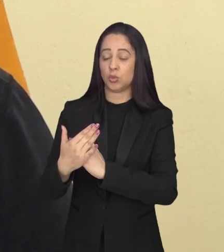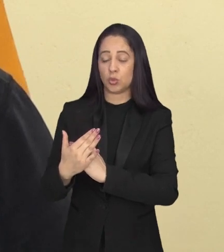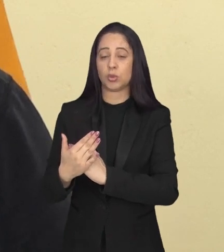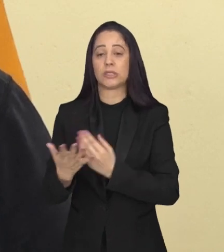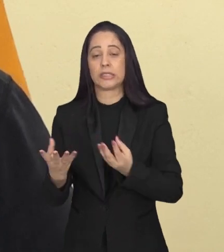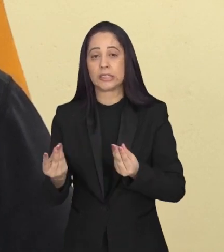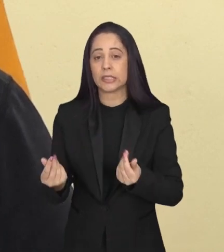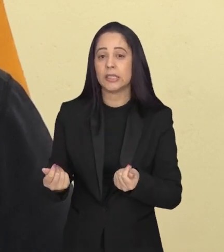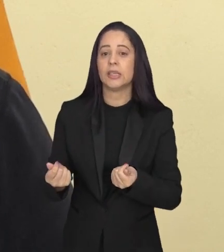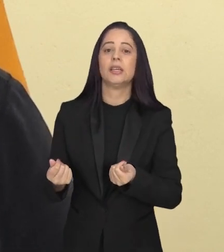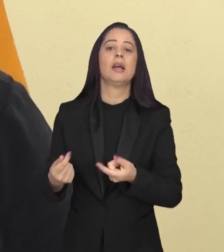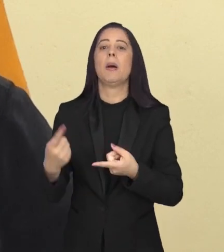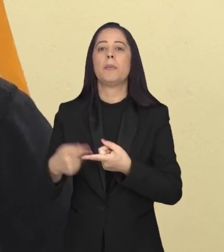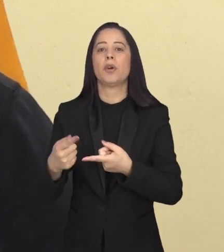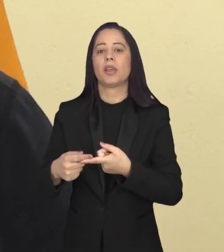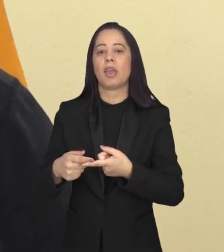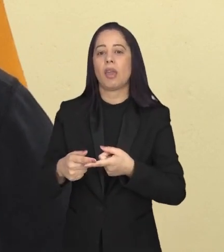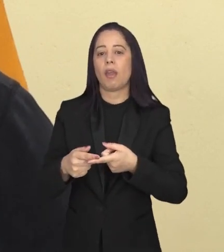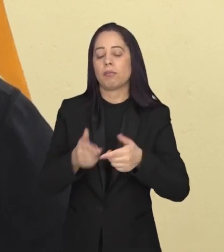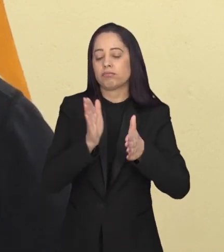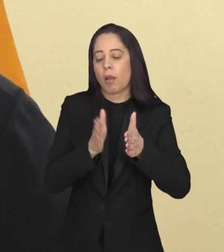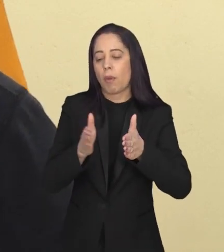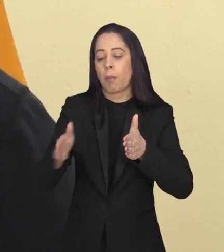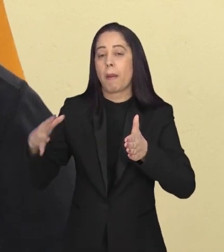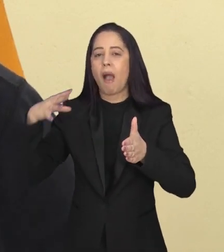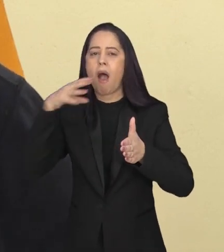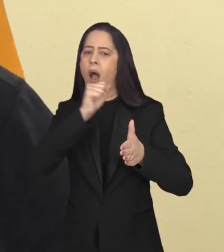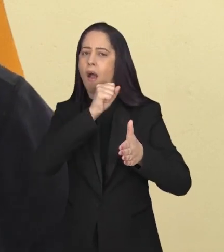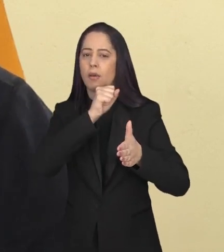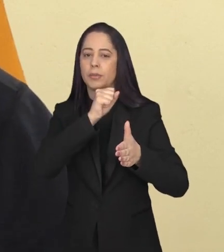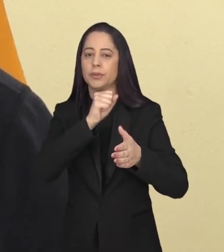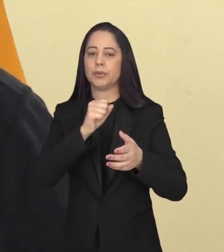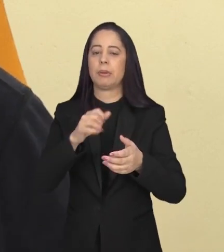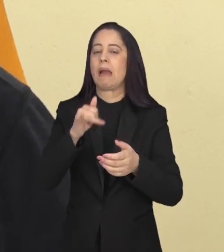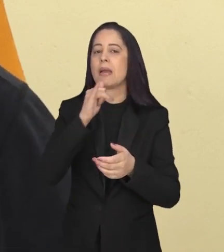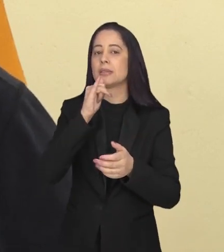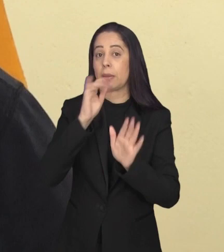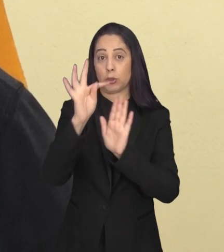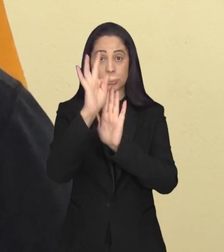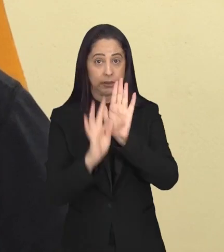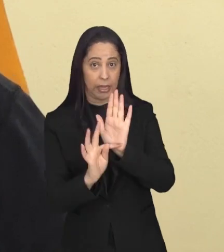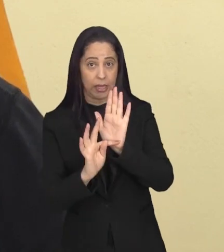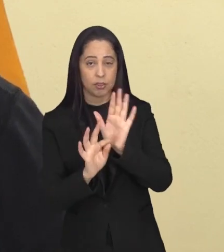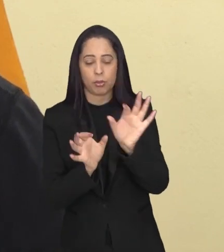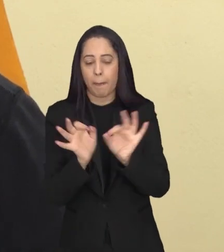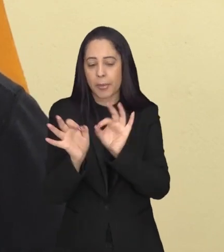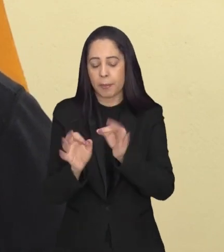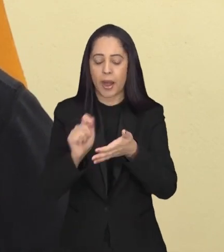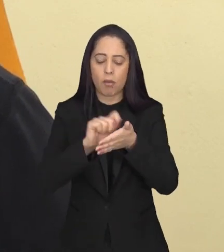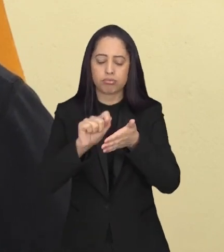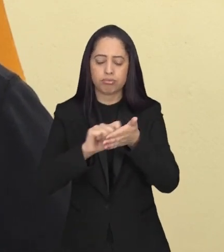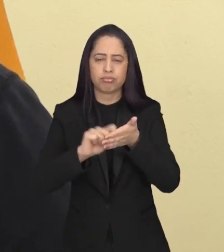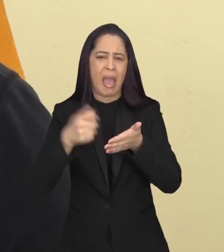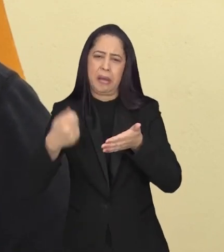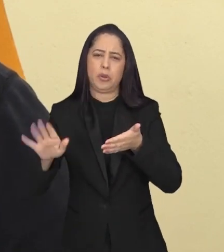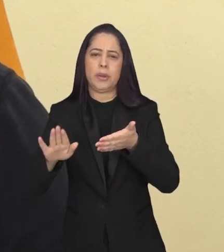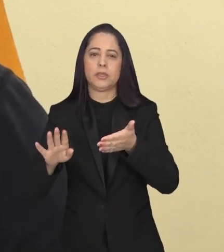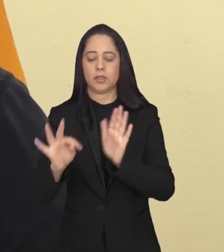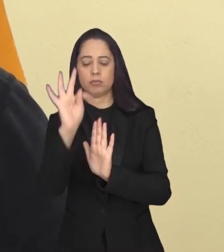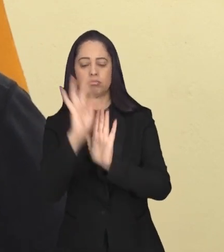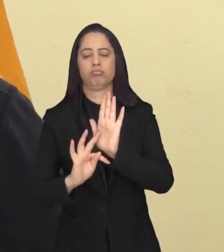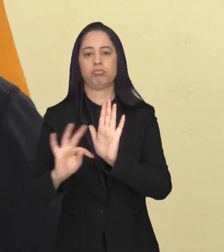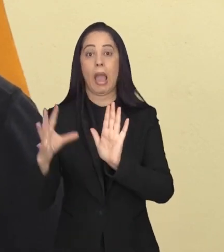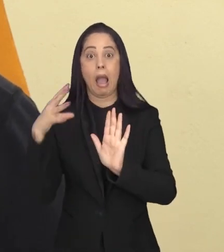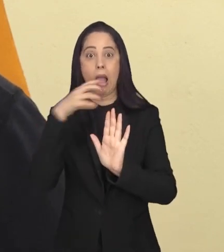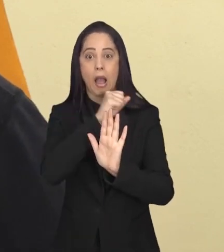muito a eu quebrar processos, né? Fazer processos muito mais rápidos, tanto para a parte de texto, que auxilia na criação de copies